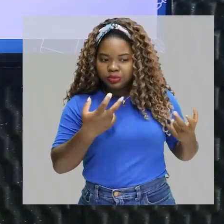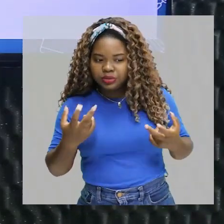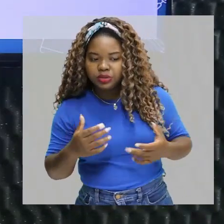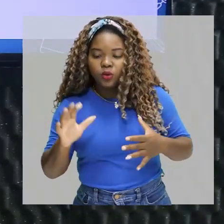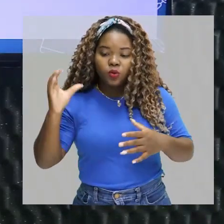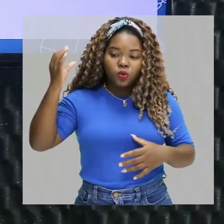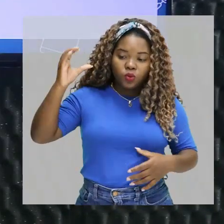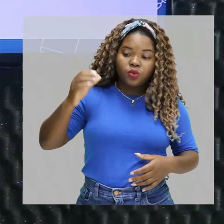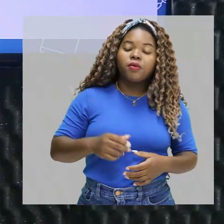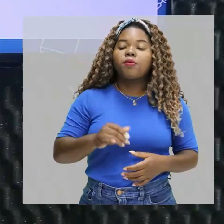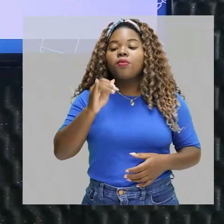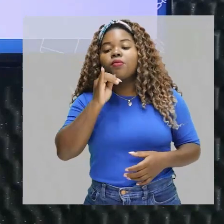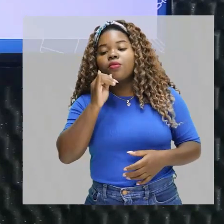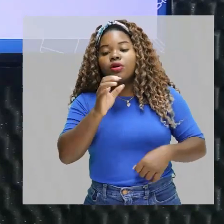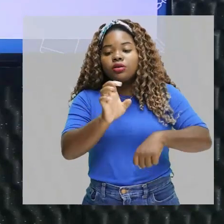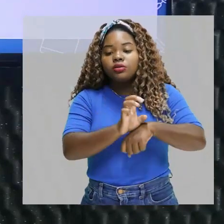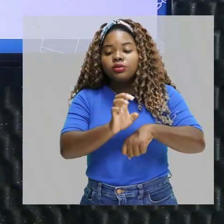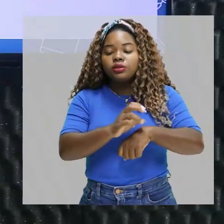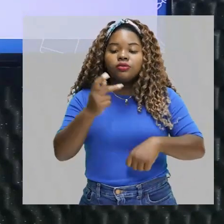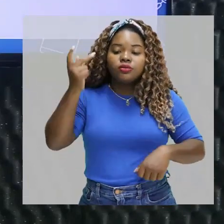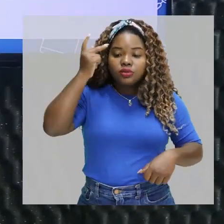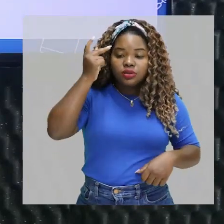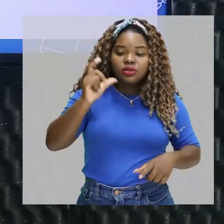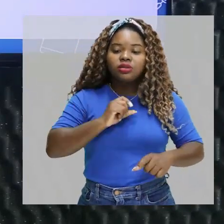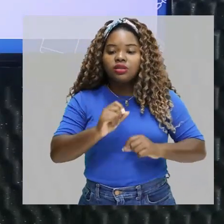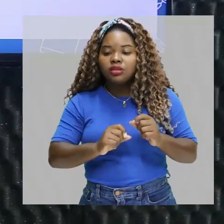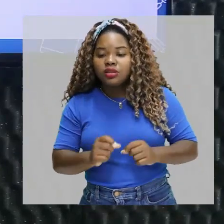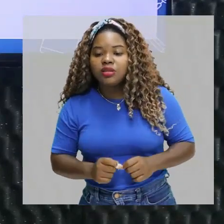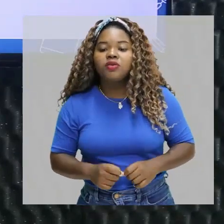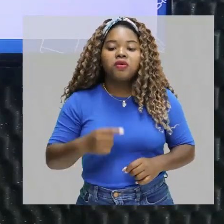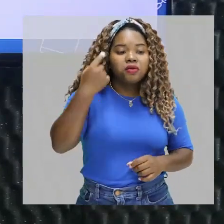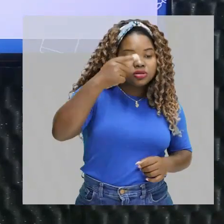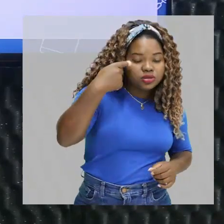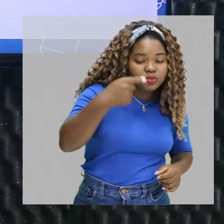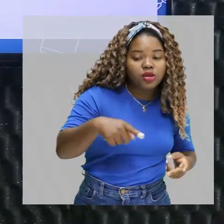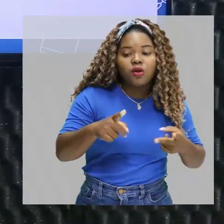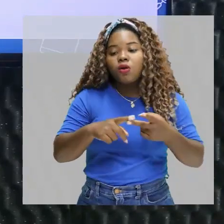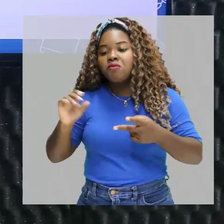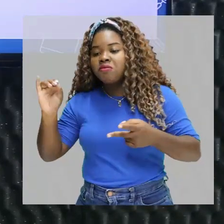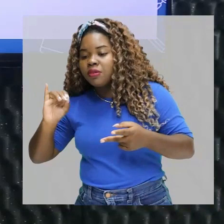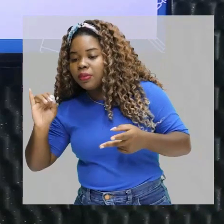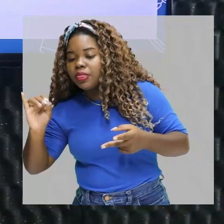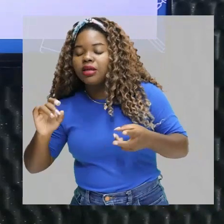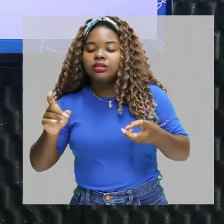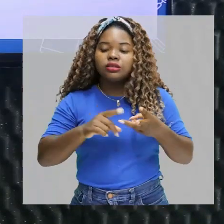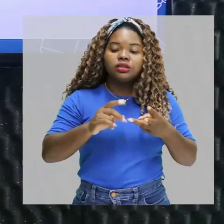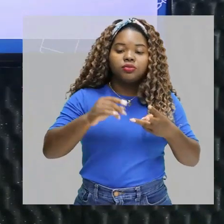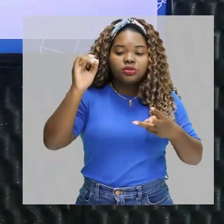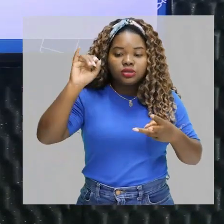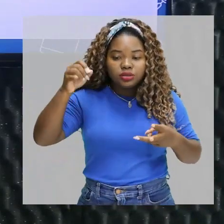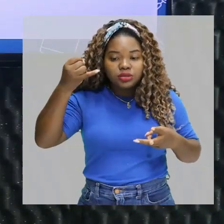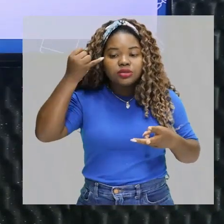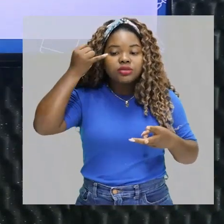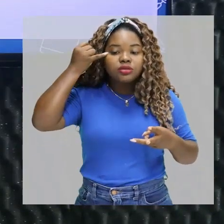culturais por exemplo no Estado de São Paulo tu tem colônias de espanhol isso tem colônias por exemplo de italianos tem por exemplo japoneses ou seja